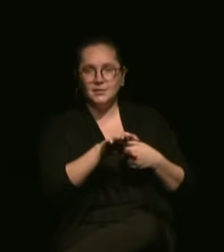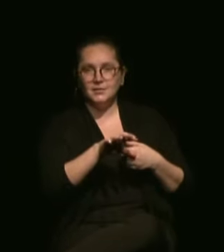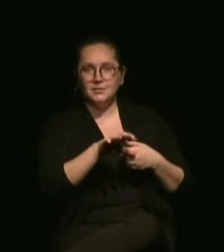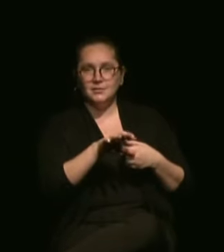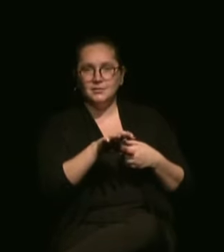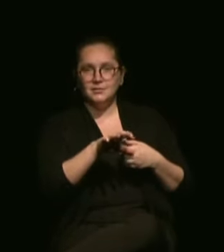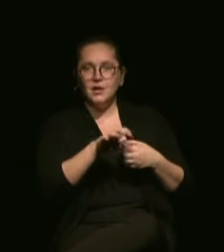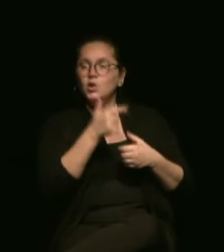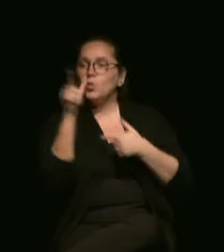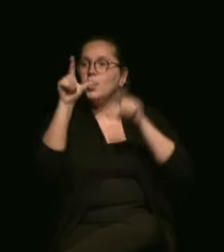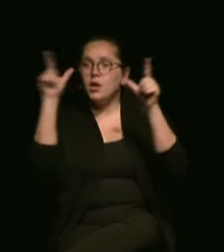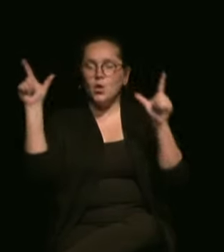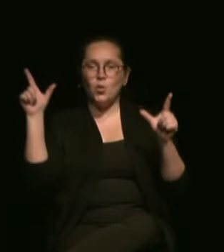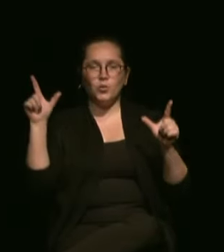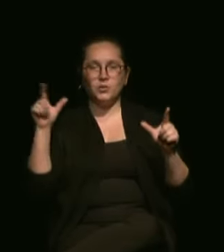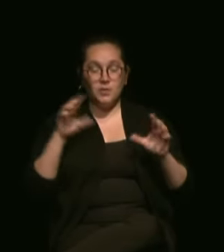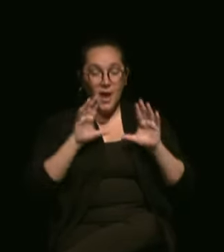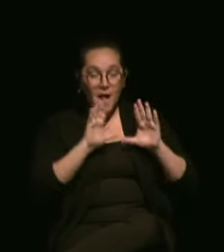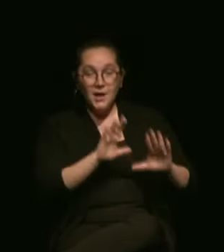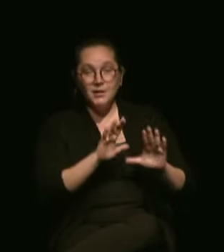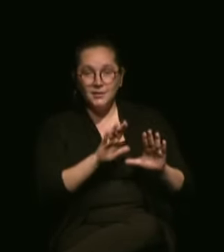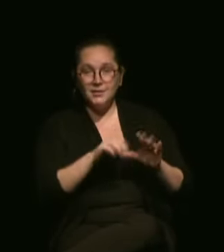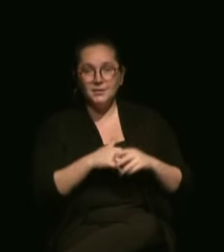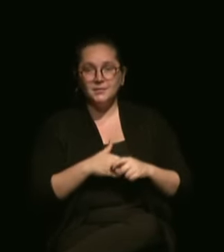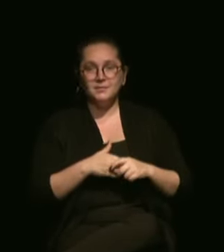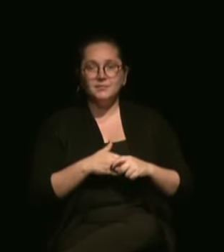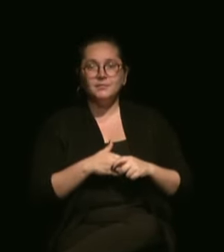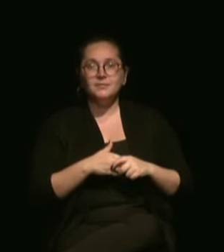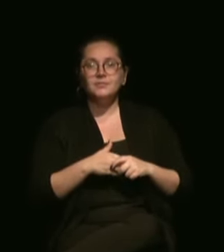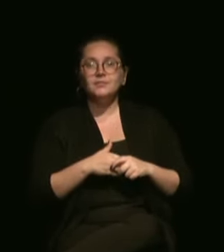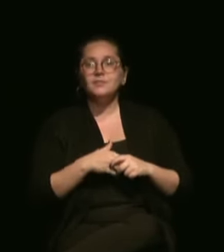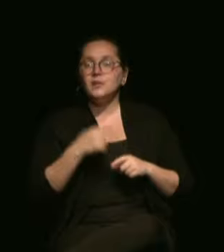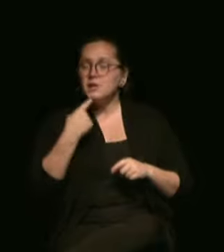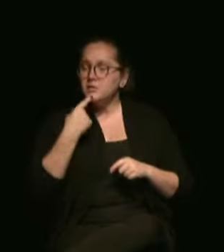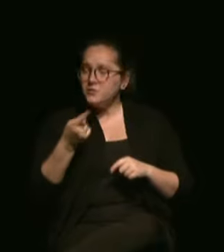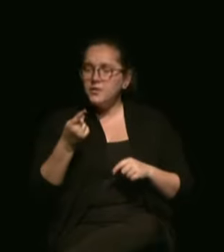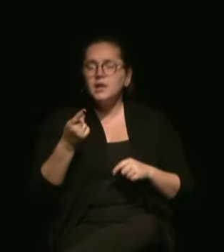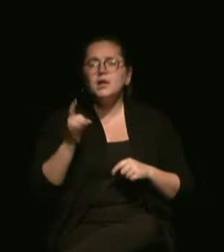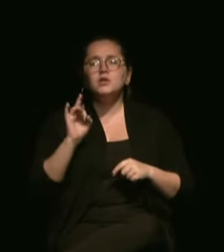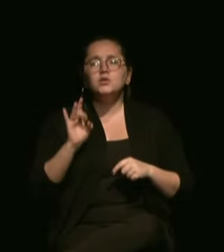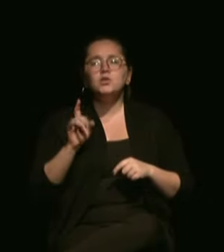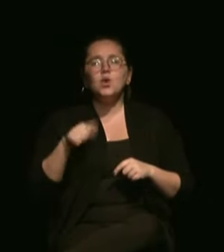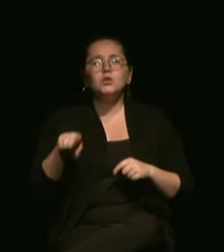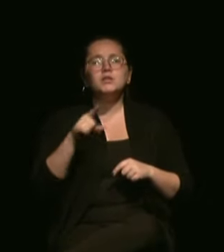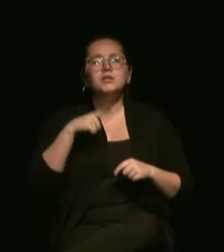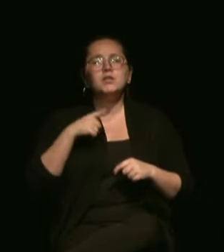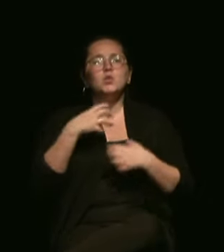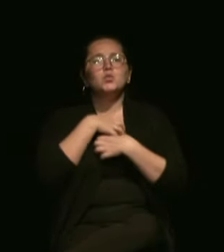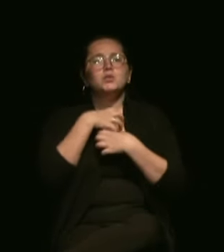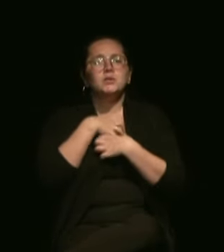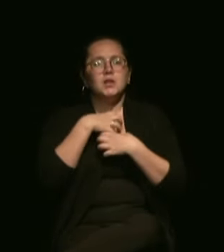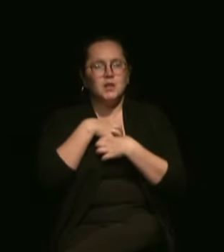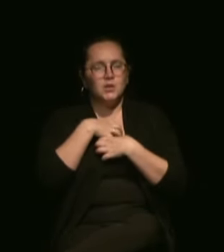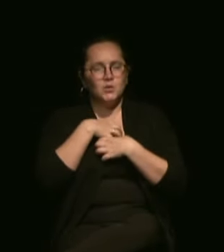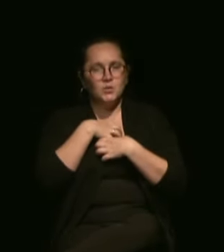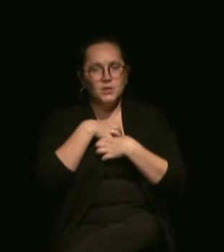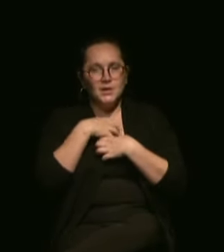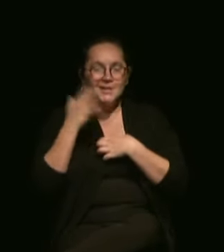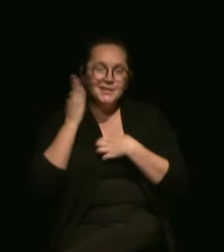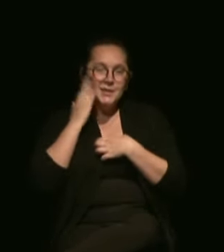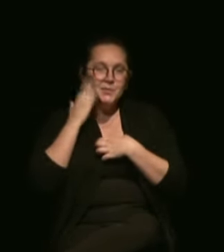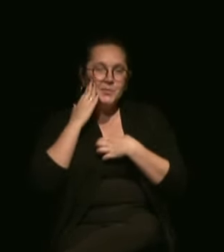que vaza, não gosto da palavra profundo, odeio. Eu espero que seja bem superficial essa noção de profundidade, eu odeio, sabe, os